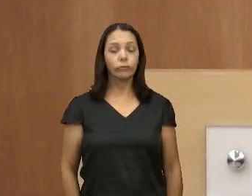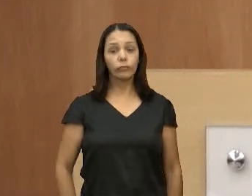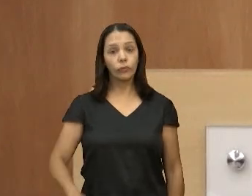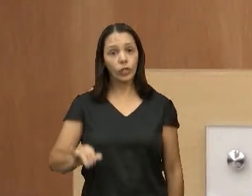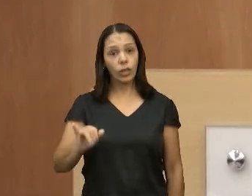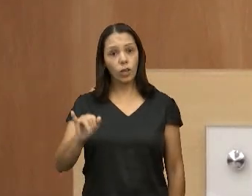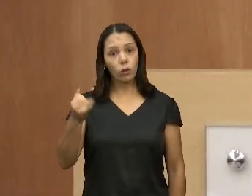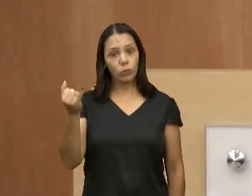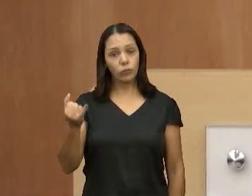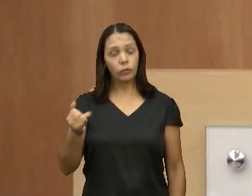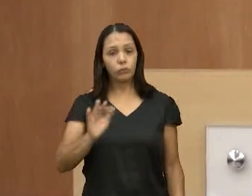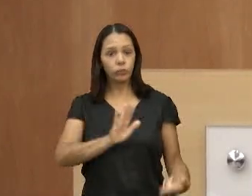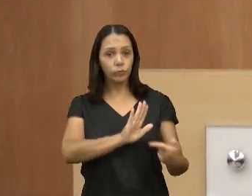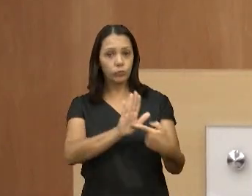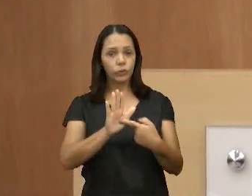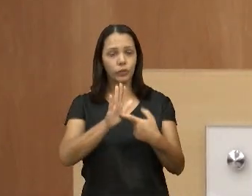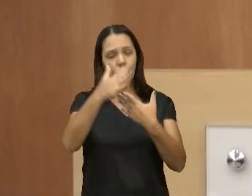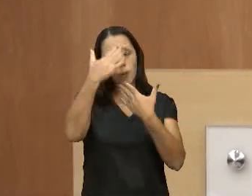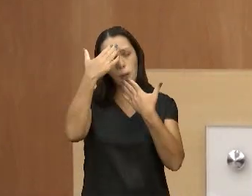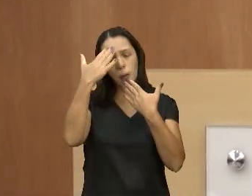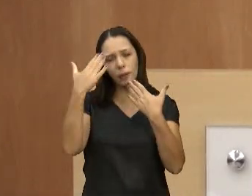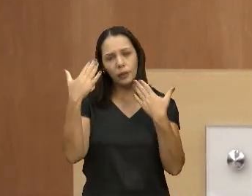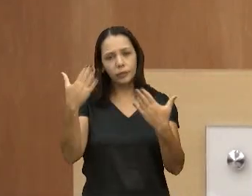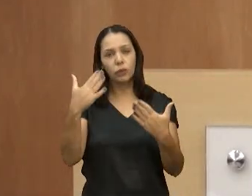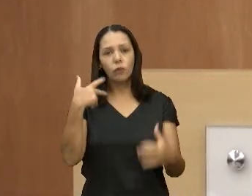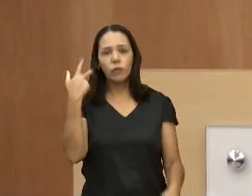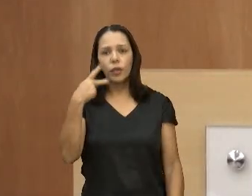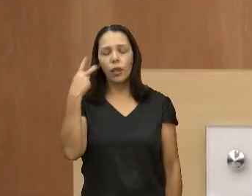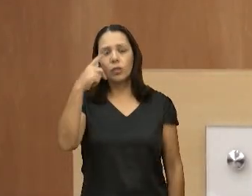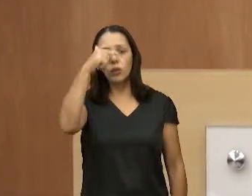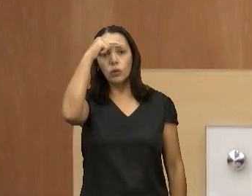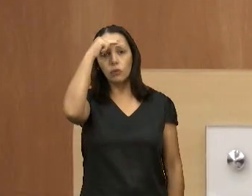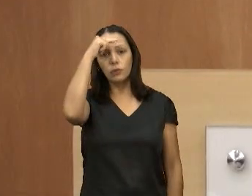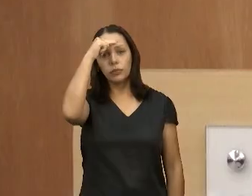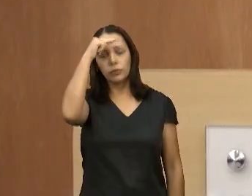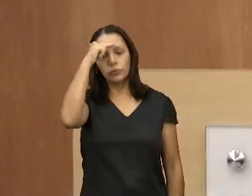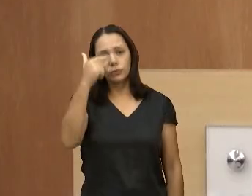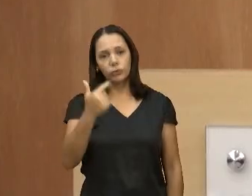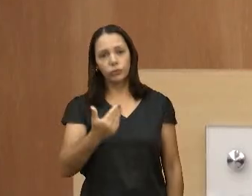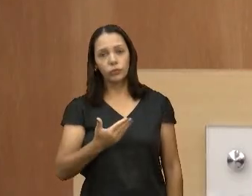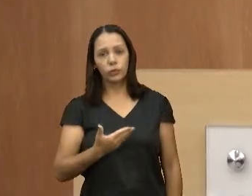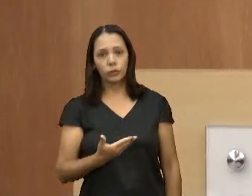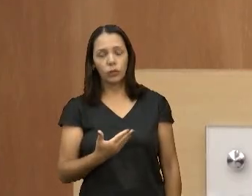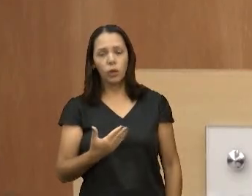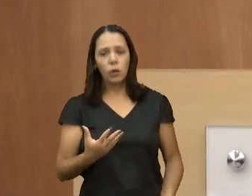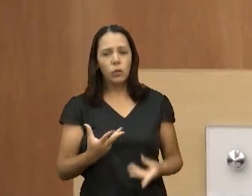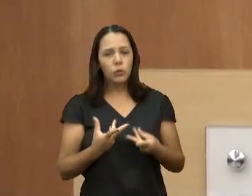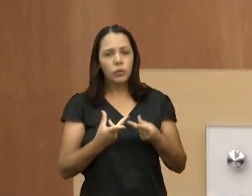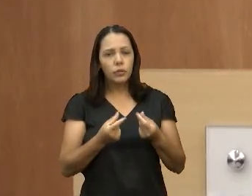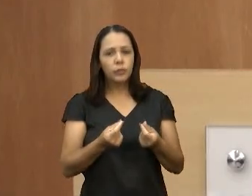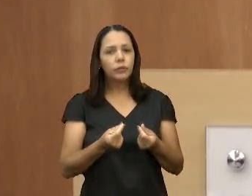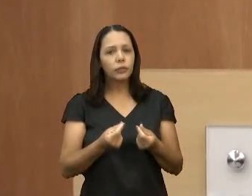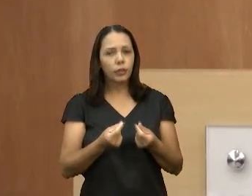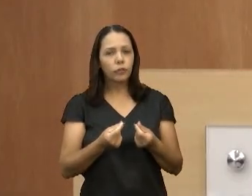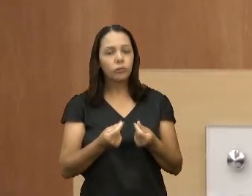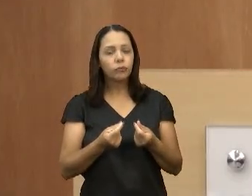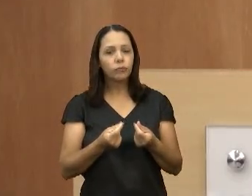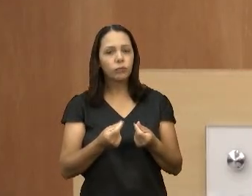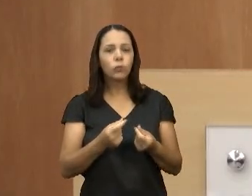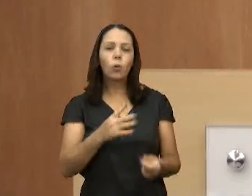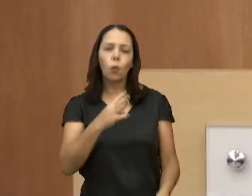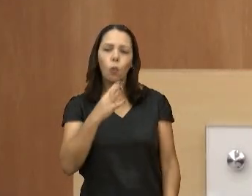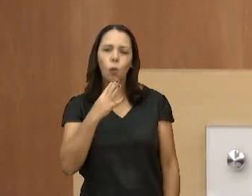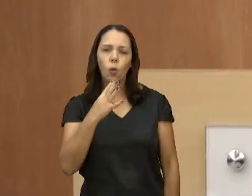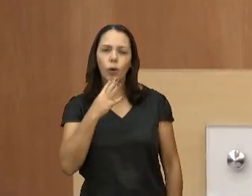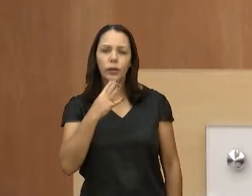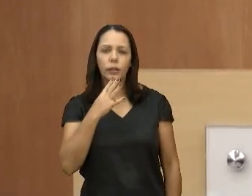Aproveito também para expressar a minha gratidão ao vereador Luiz Flávio, que teve a sensibilidade e o interesse de me conhecer